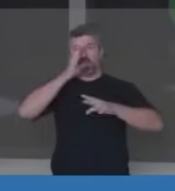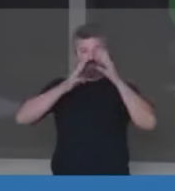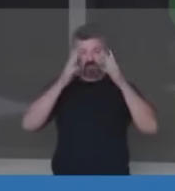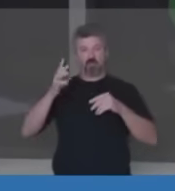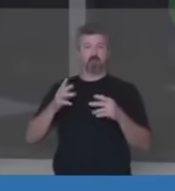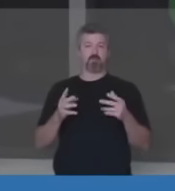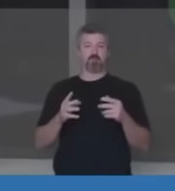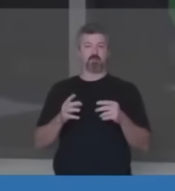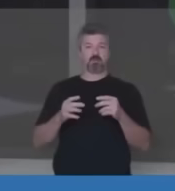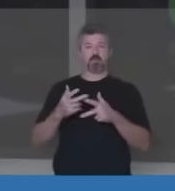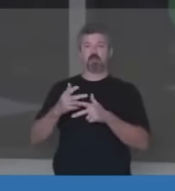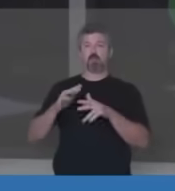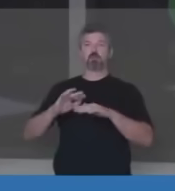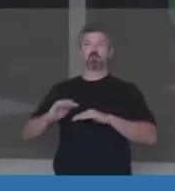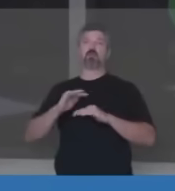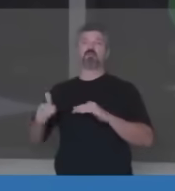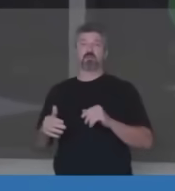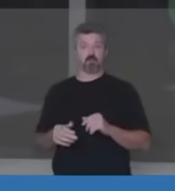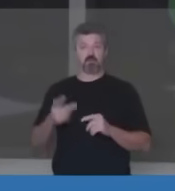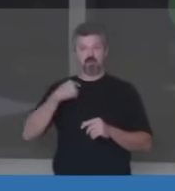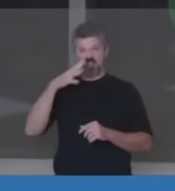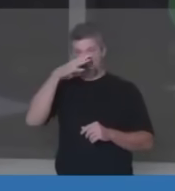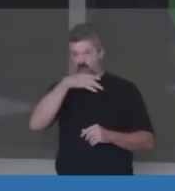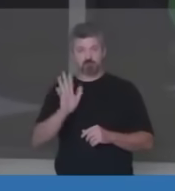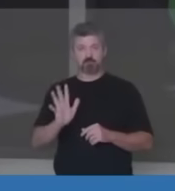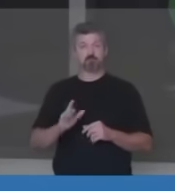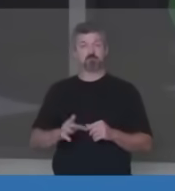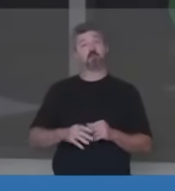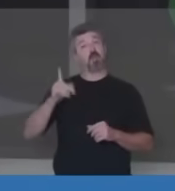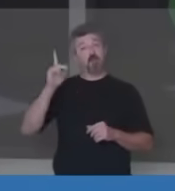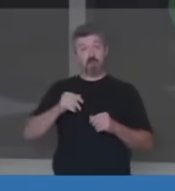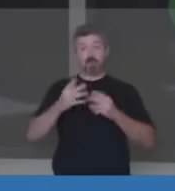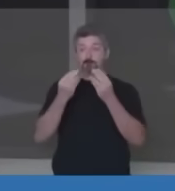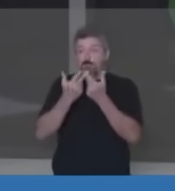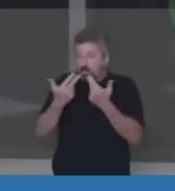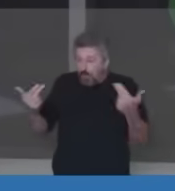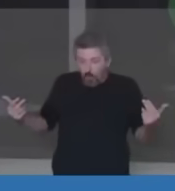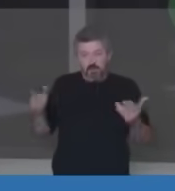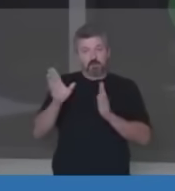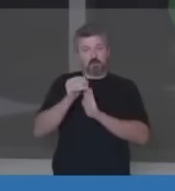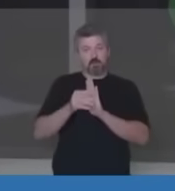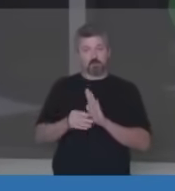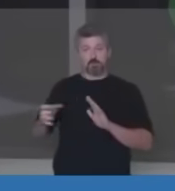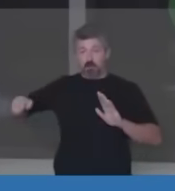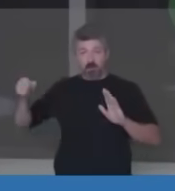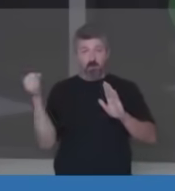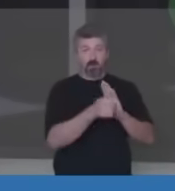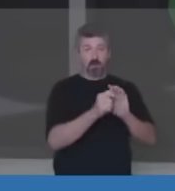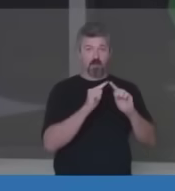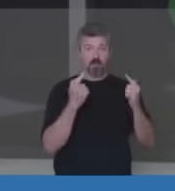sensacionalismo, superficialidade ou forçação de barra. É um repertório amplo, insisto, nomeação em